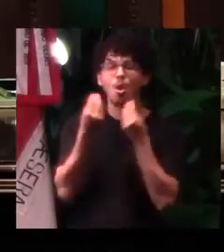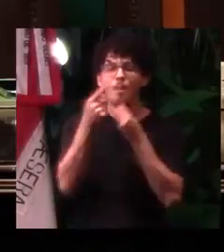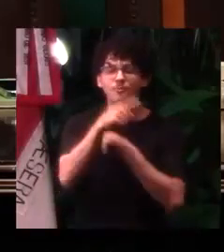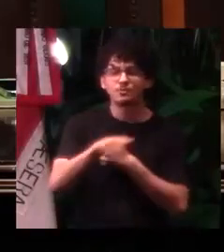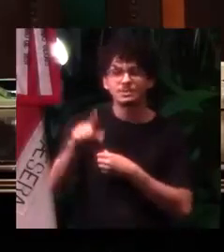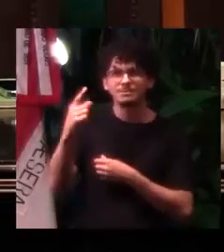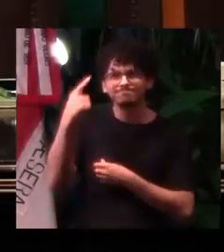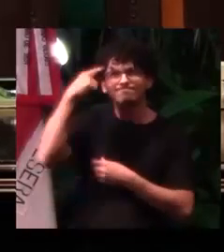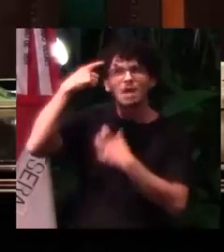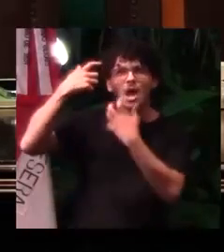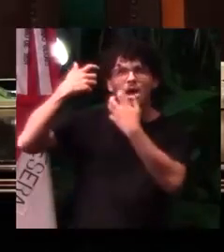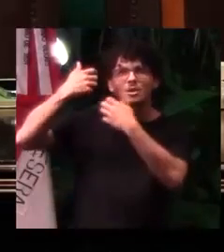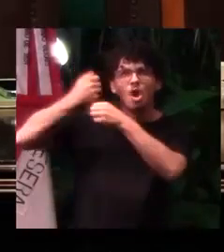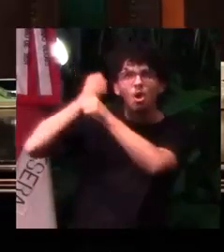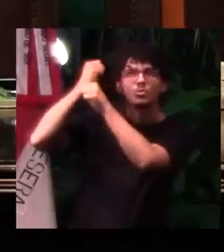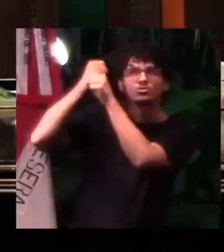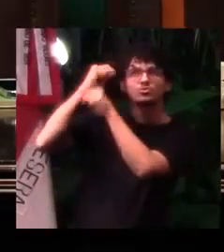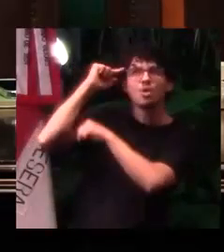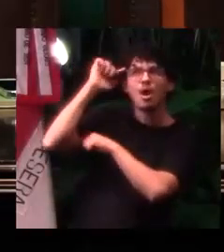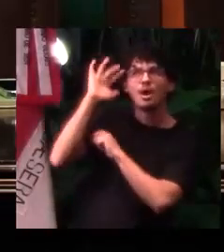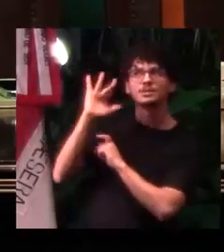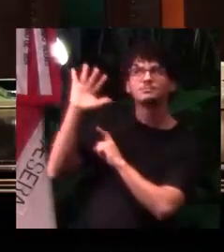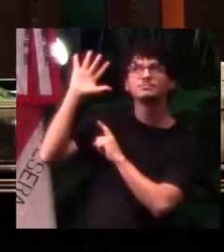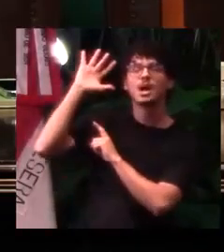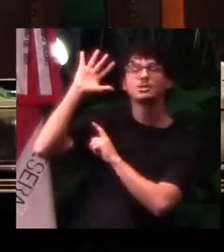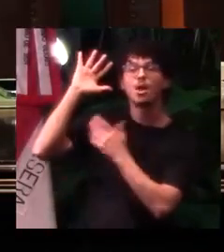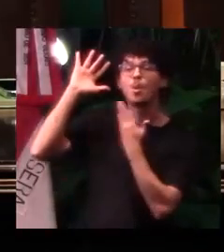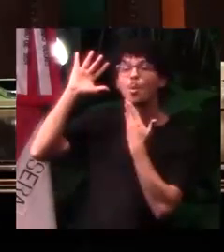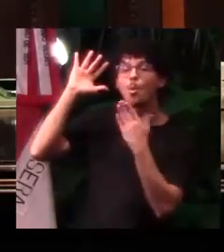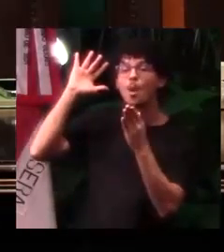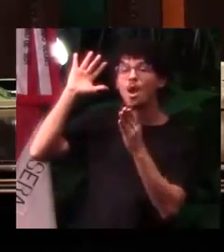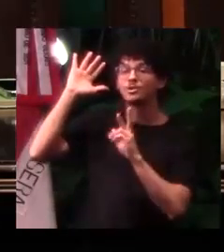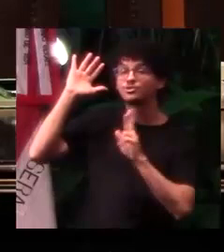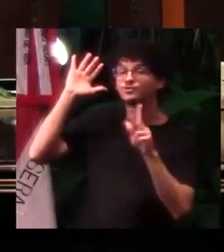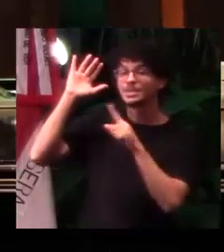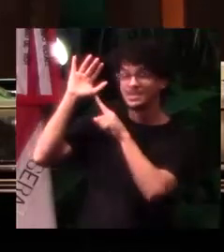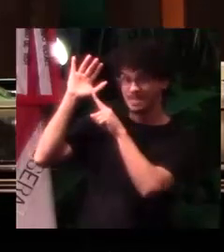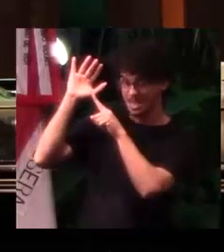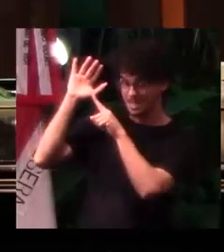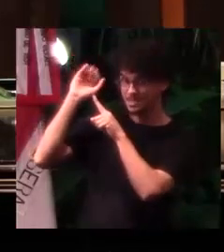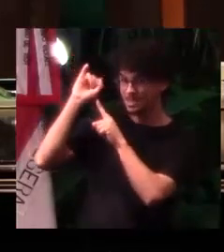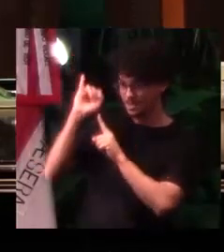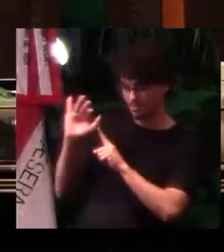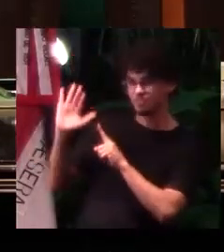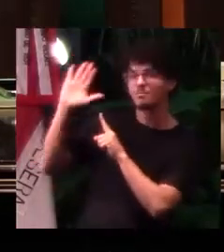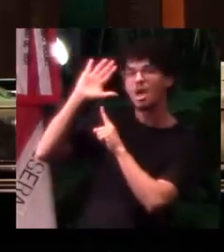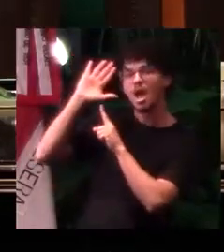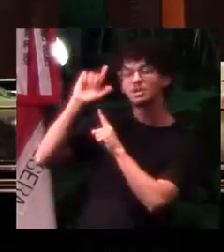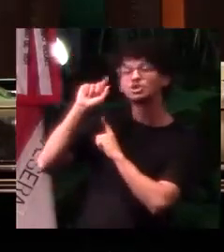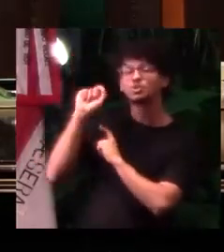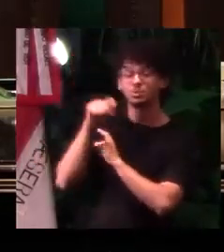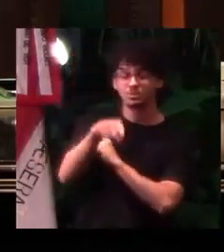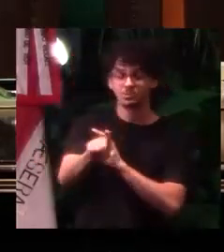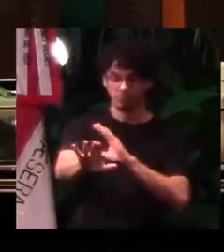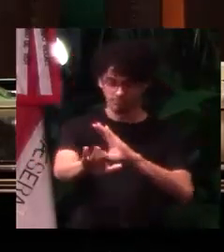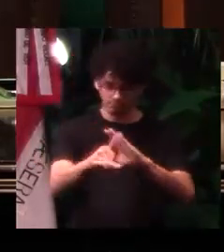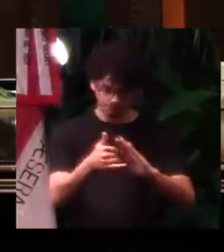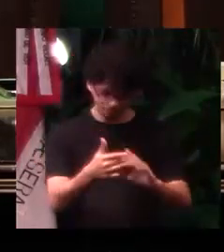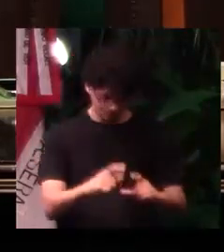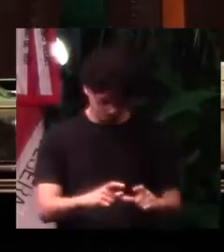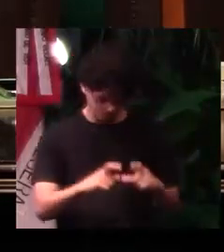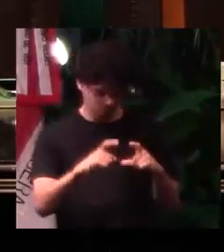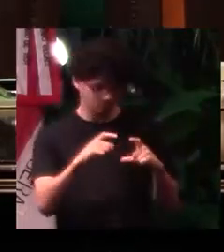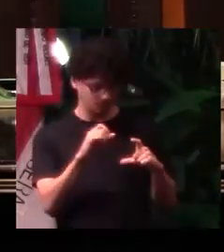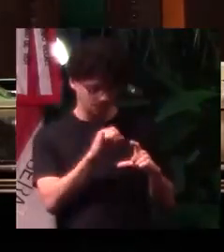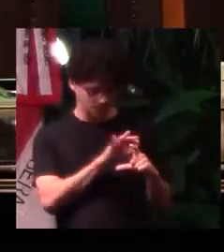imagem, né, qual é a diferença dessa imagem, de uma imagem que te mandam aí no celular,